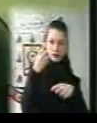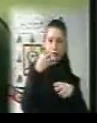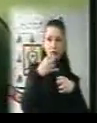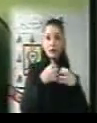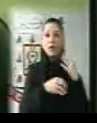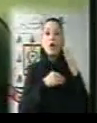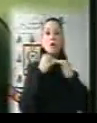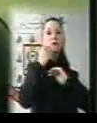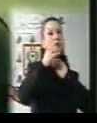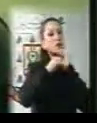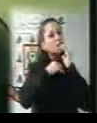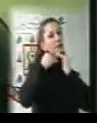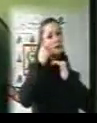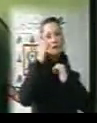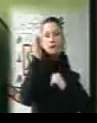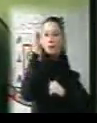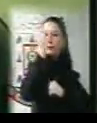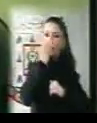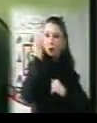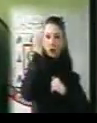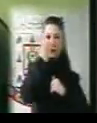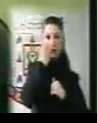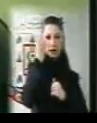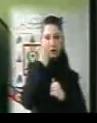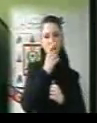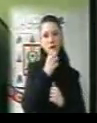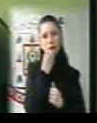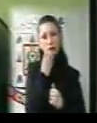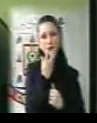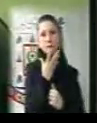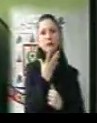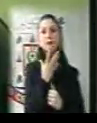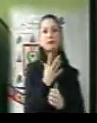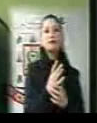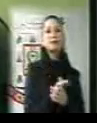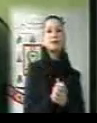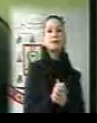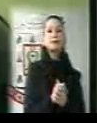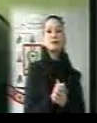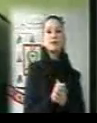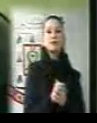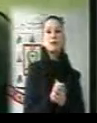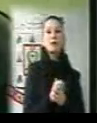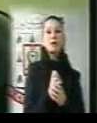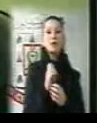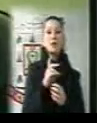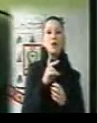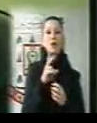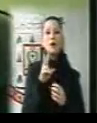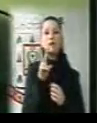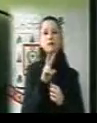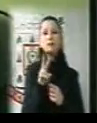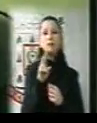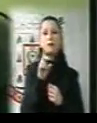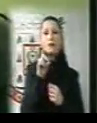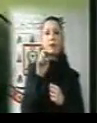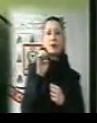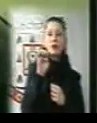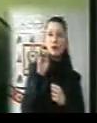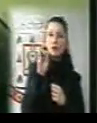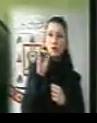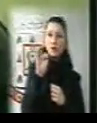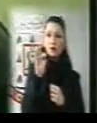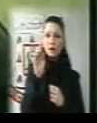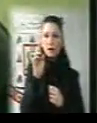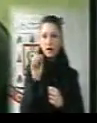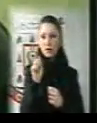clamor tão grande da sociedade. E por isso eu trouxe junto conosco meu colega servidor do DINFRA, superintendente